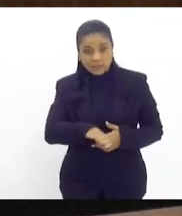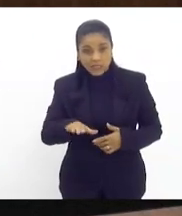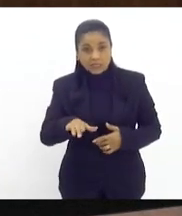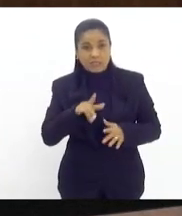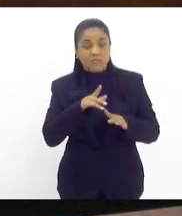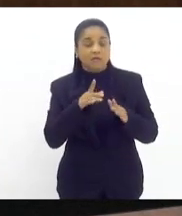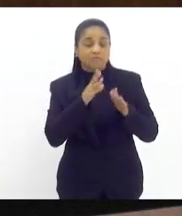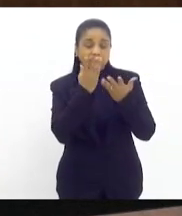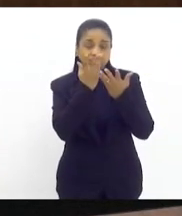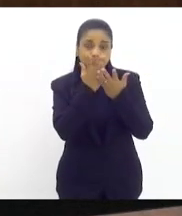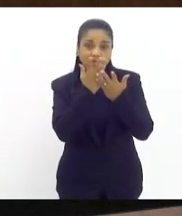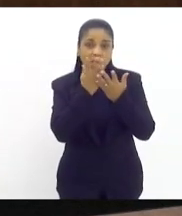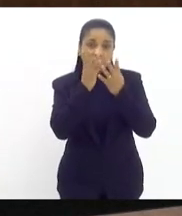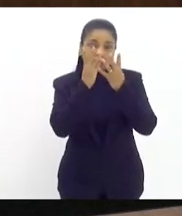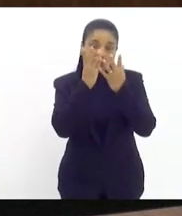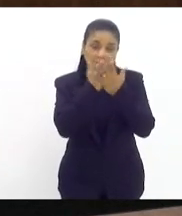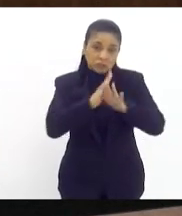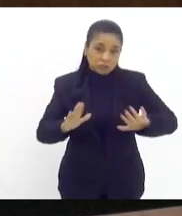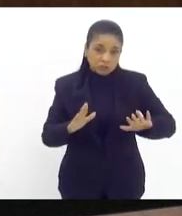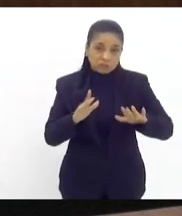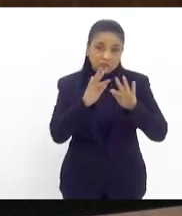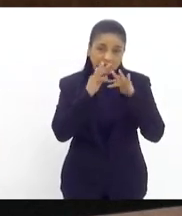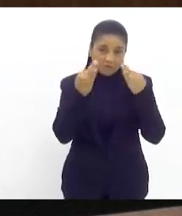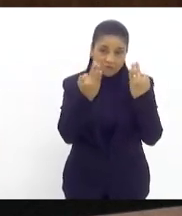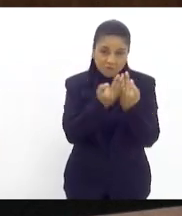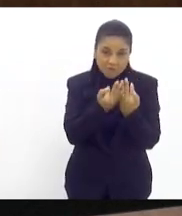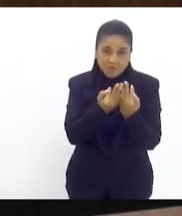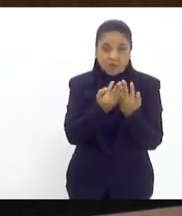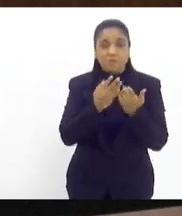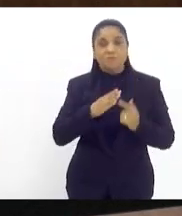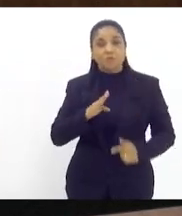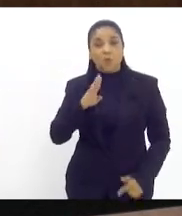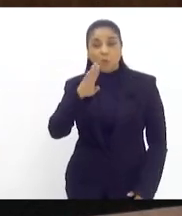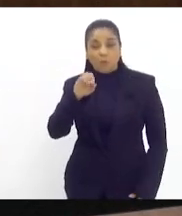famílias o bode do CPX